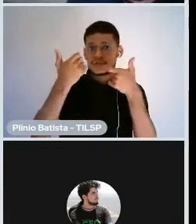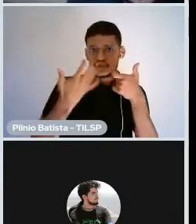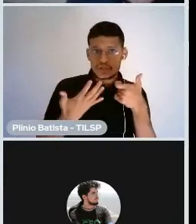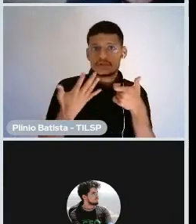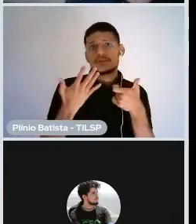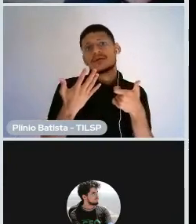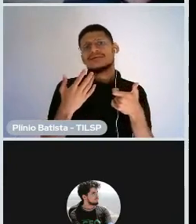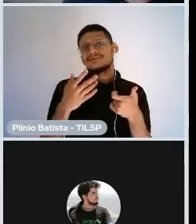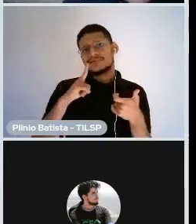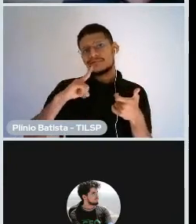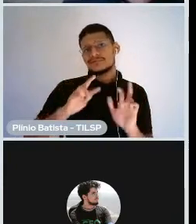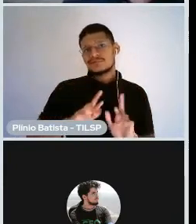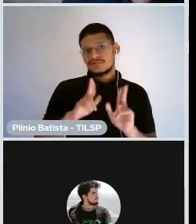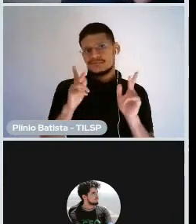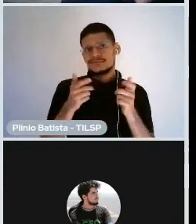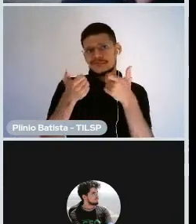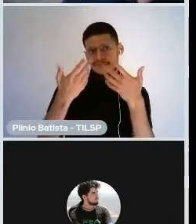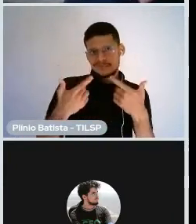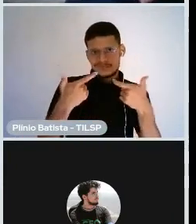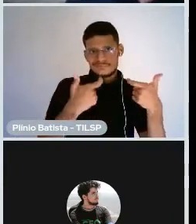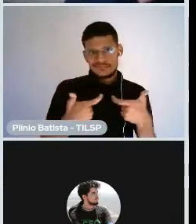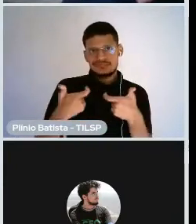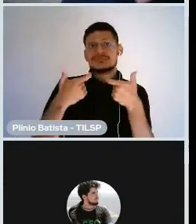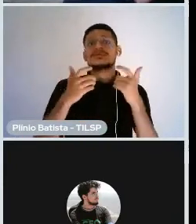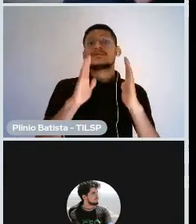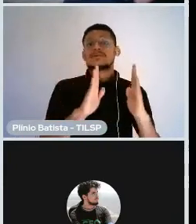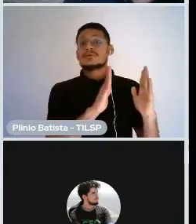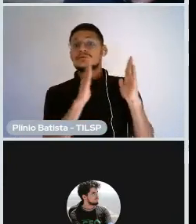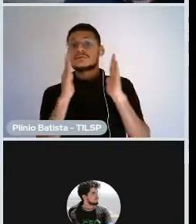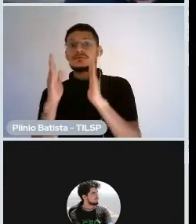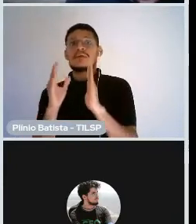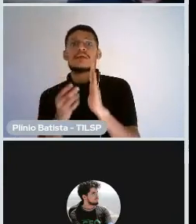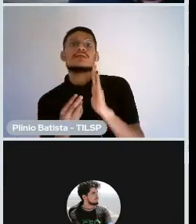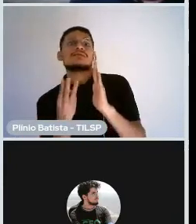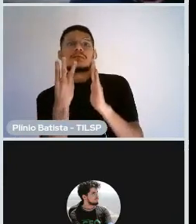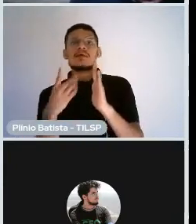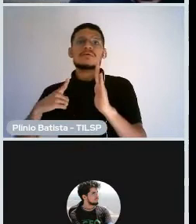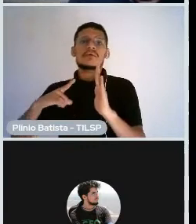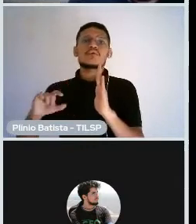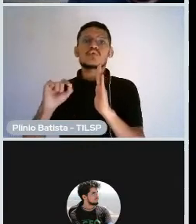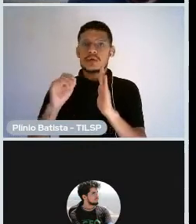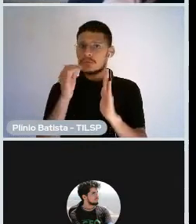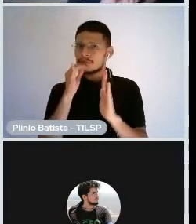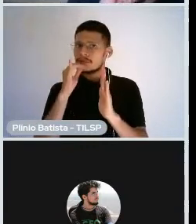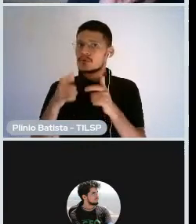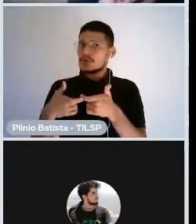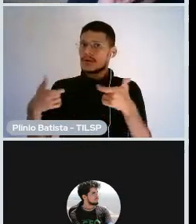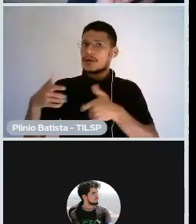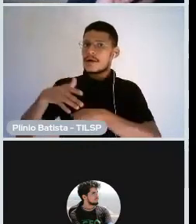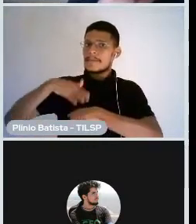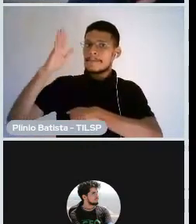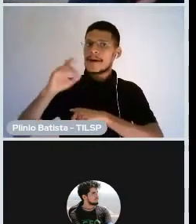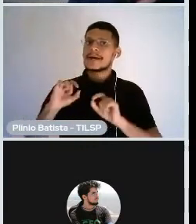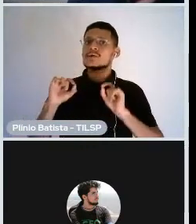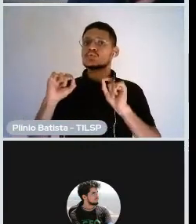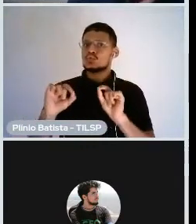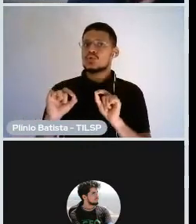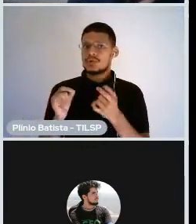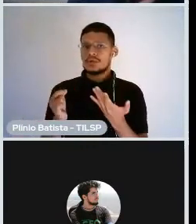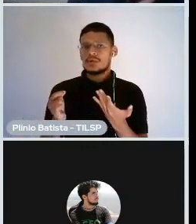fez diferença. Tá? E na fase 3, a gente já tem um crescimento de...